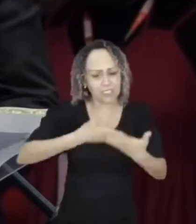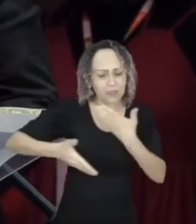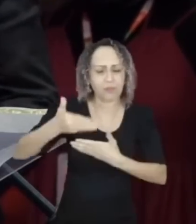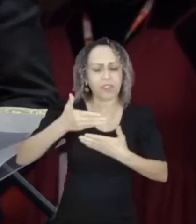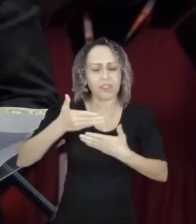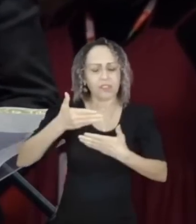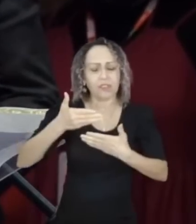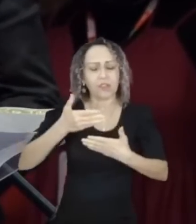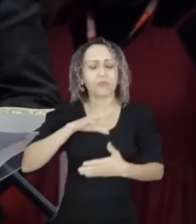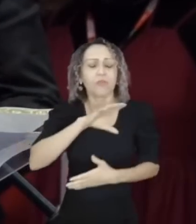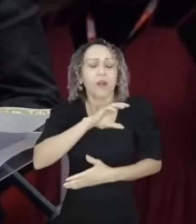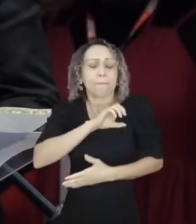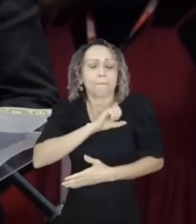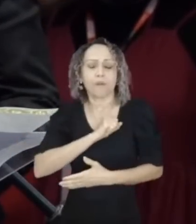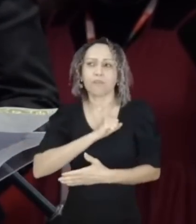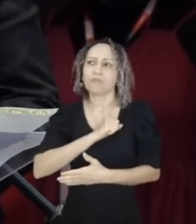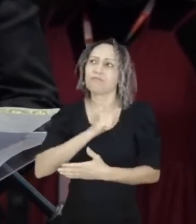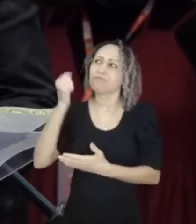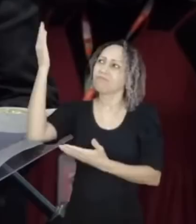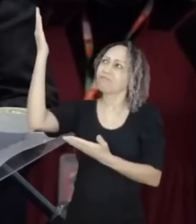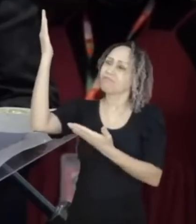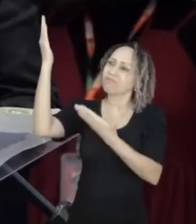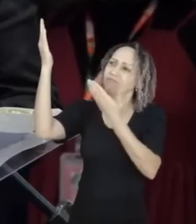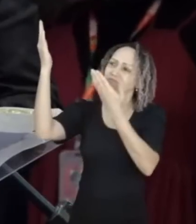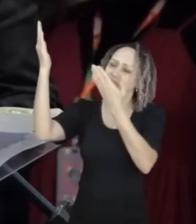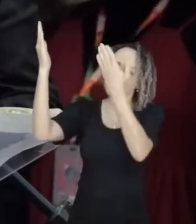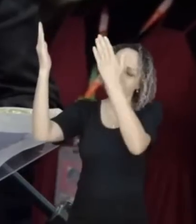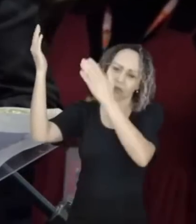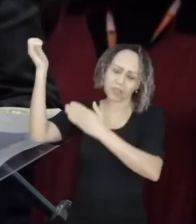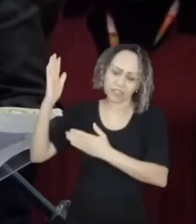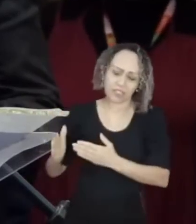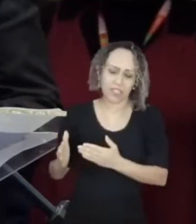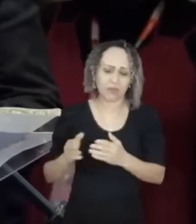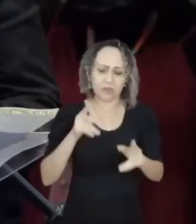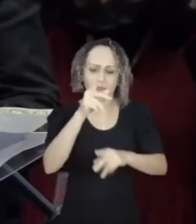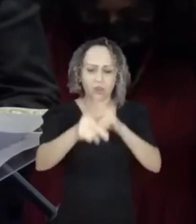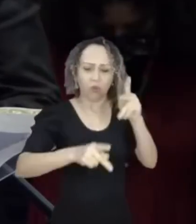Nisto conhecerão todos que sois meus discípulos, se tiverdes